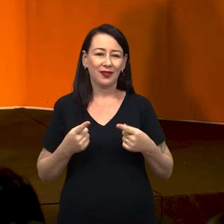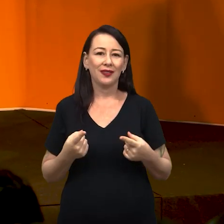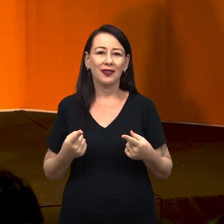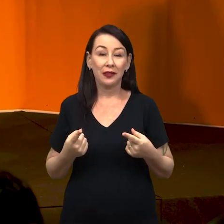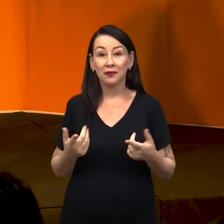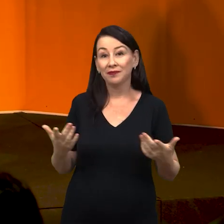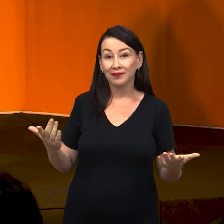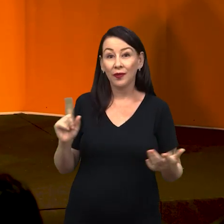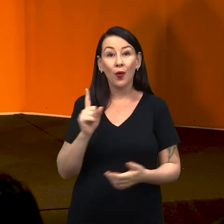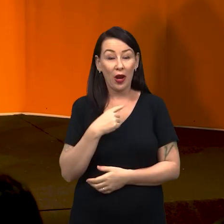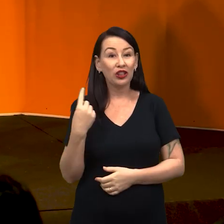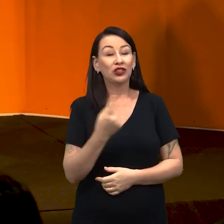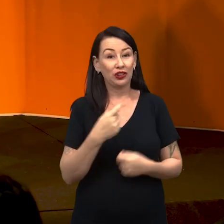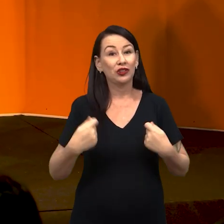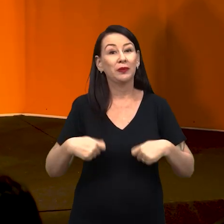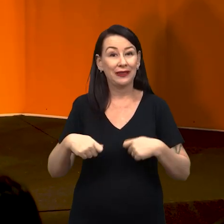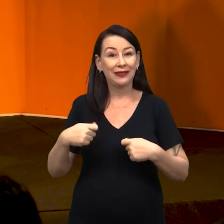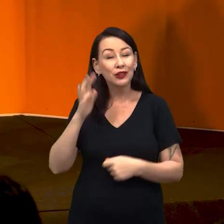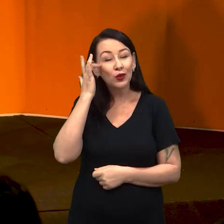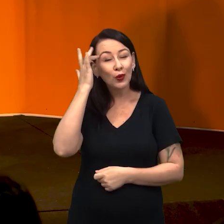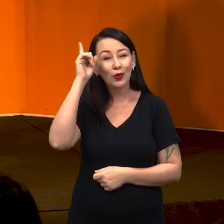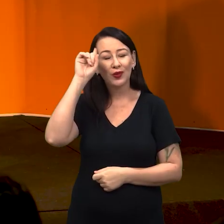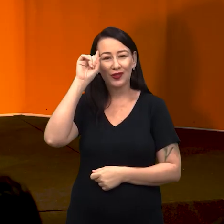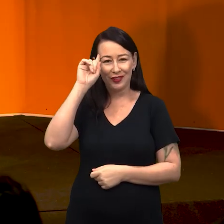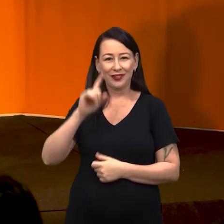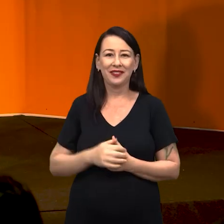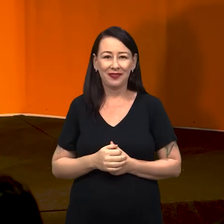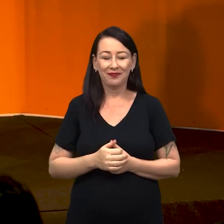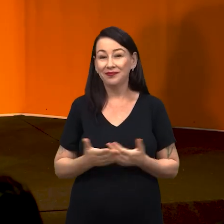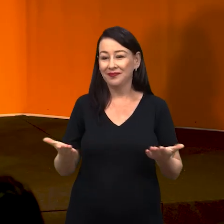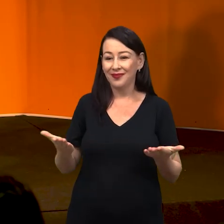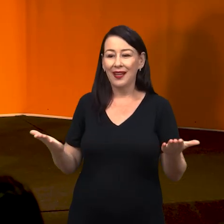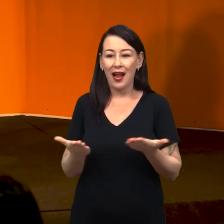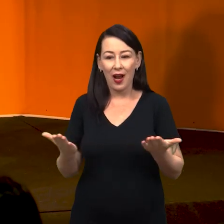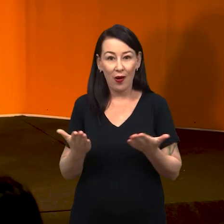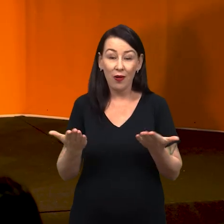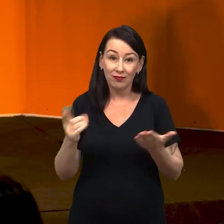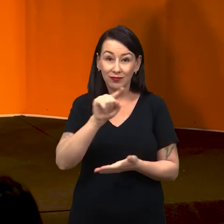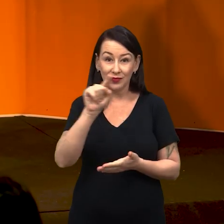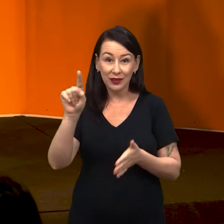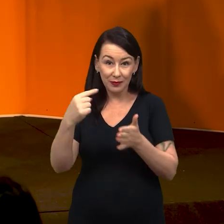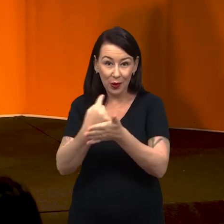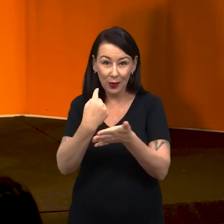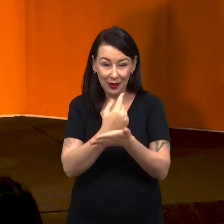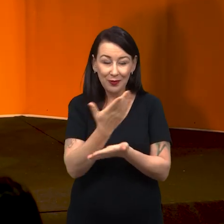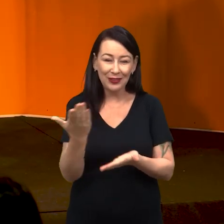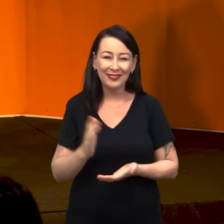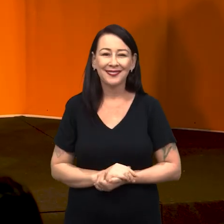gente precisa de um monte de acalanto para o nosso cotidiano. A gente vai abrir agora para vocês